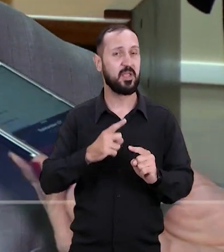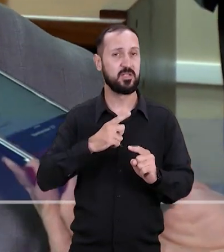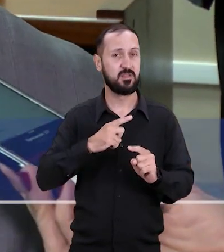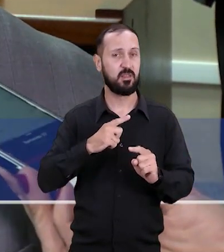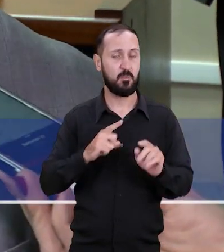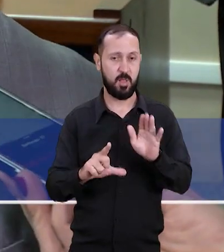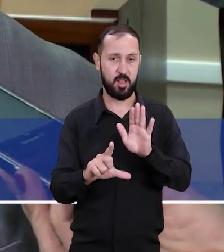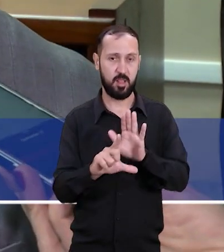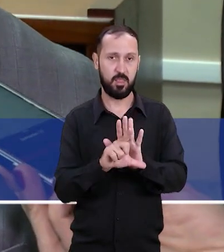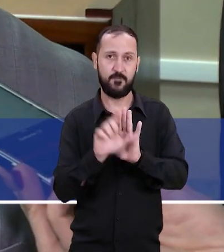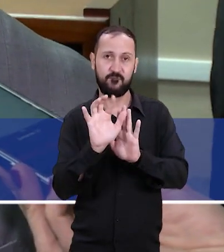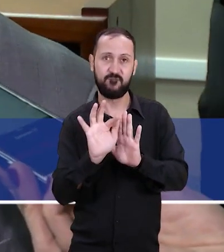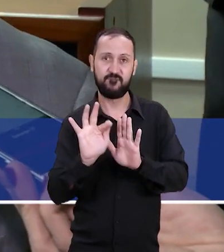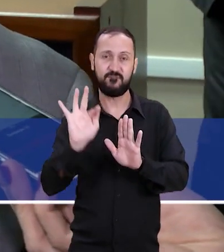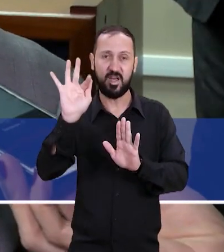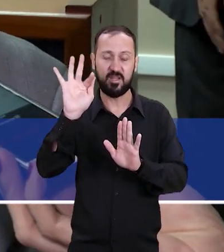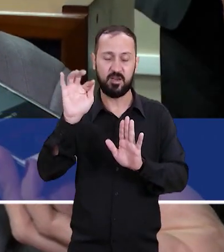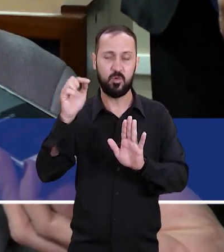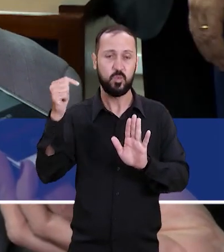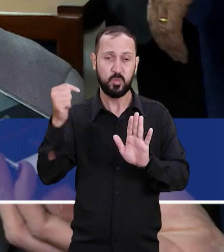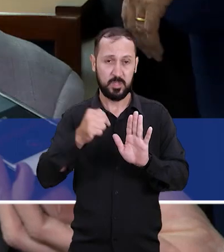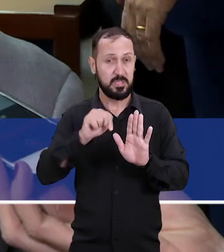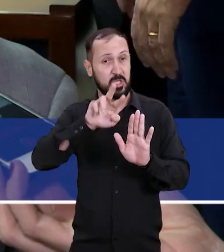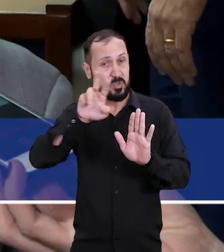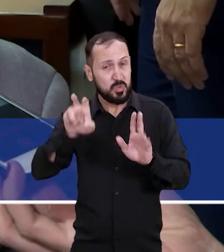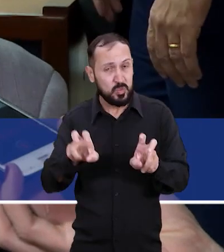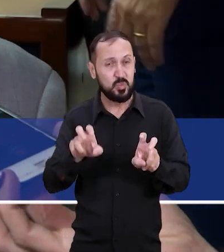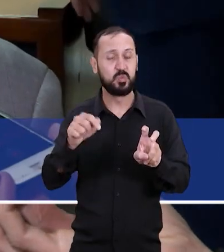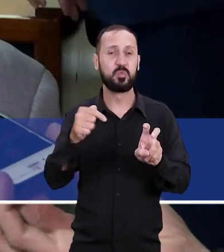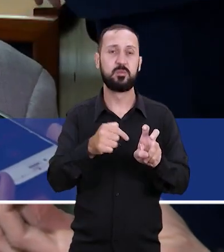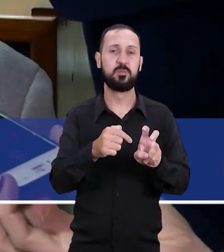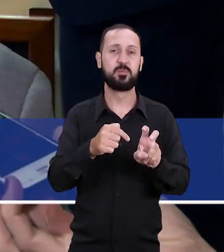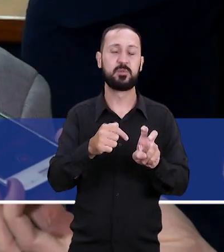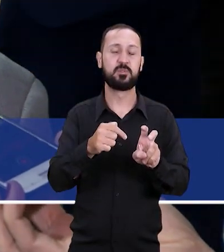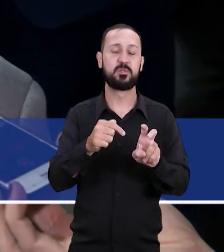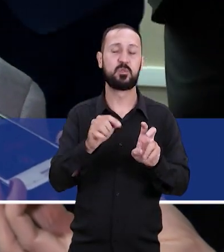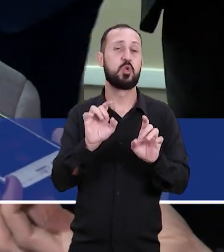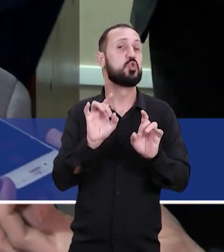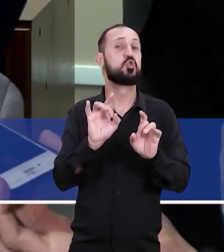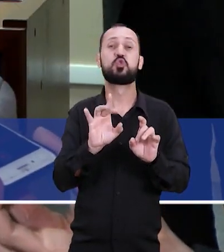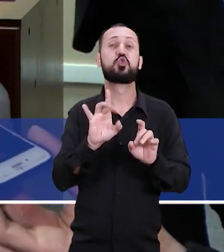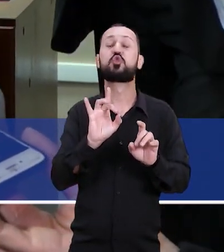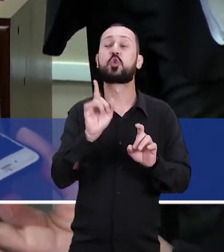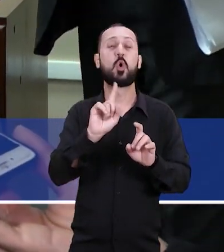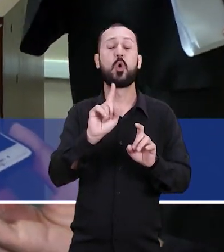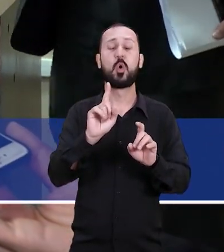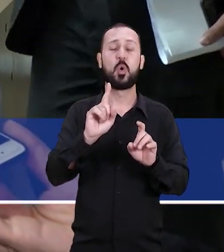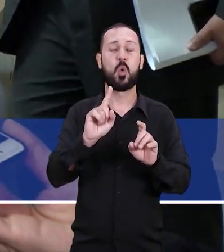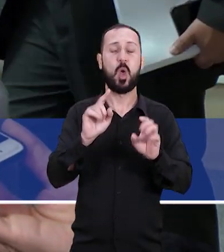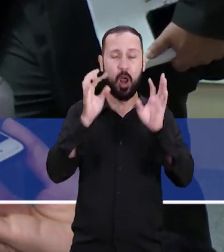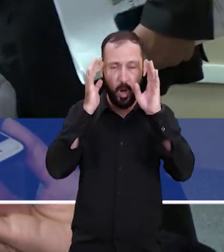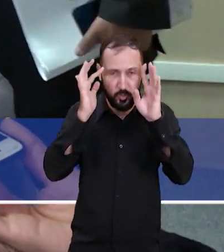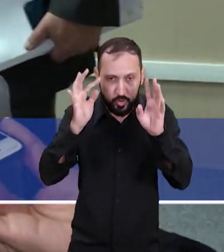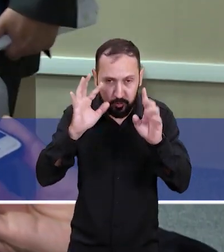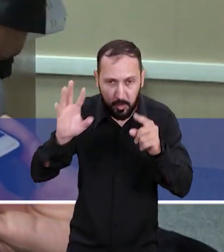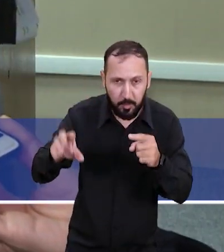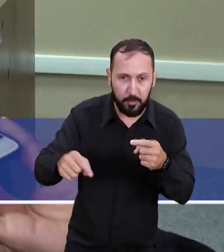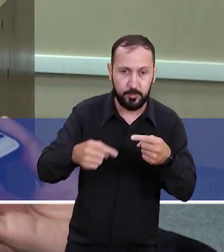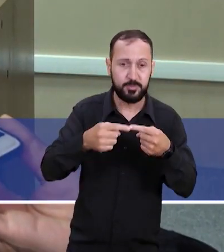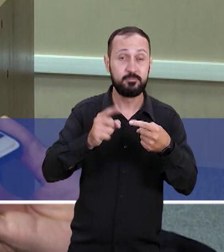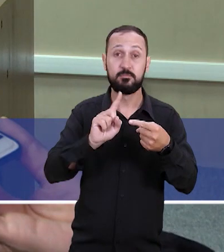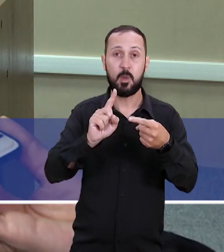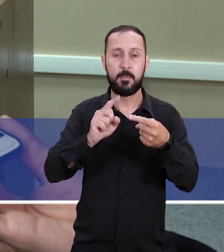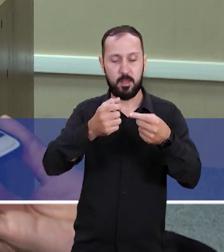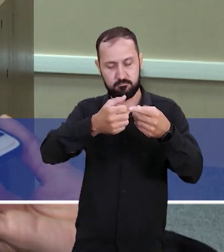nós já temos uma lei federal que dispõe não apenas sobre o transtorno